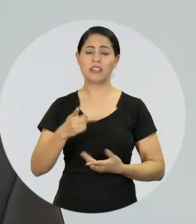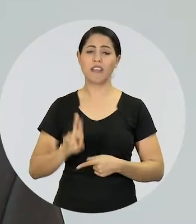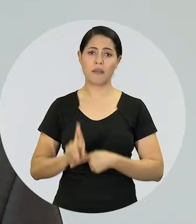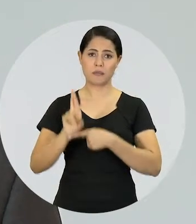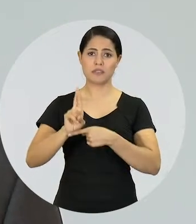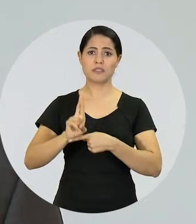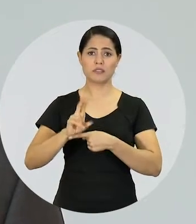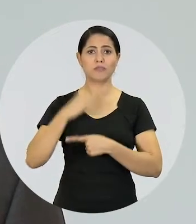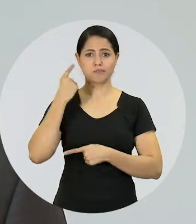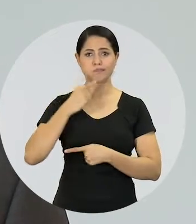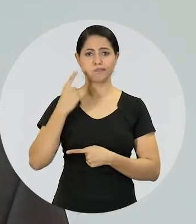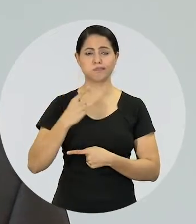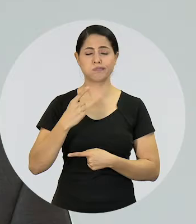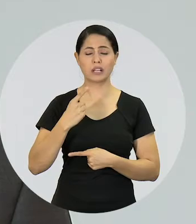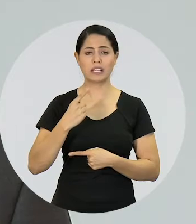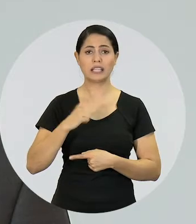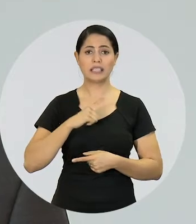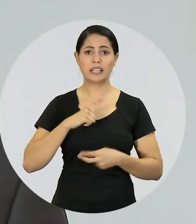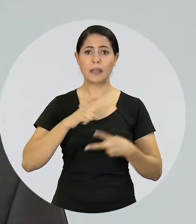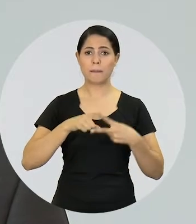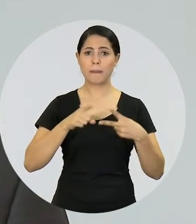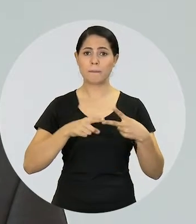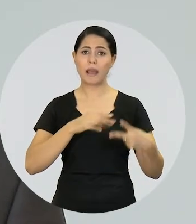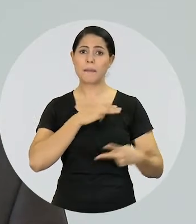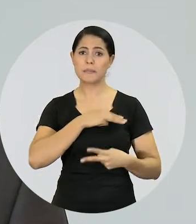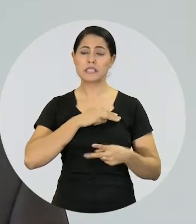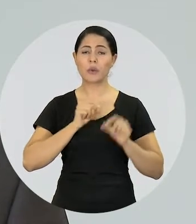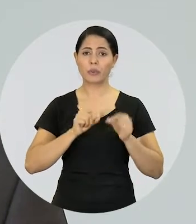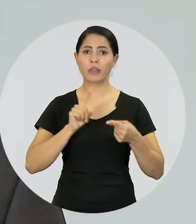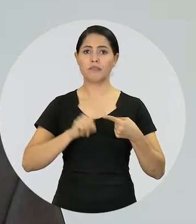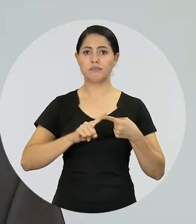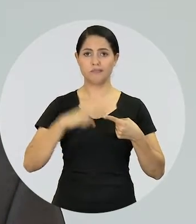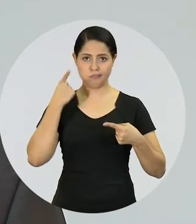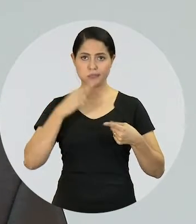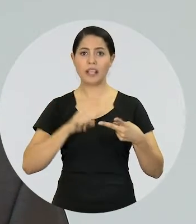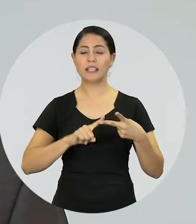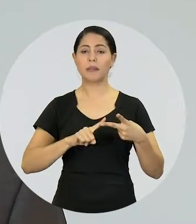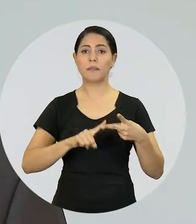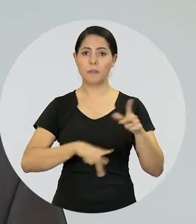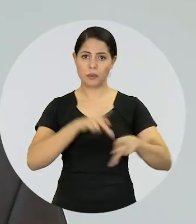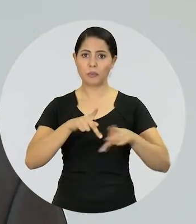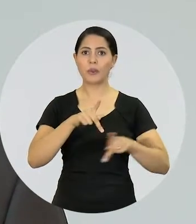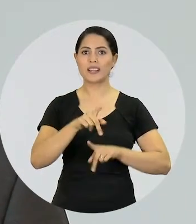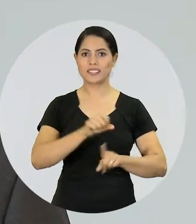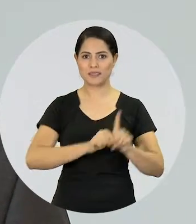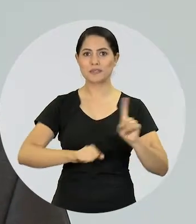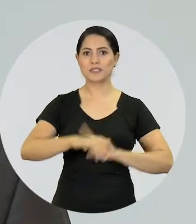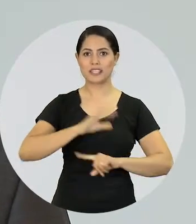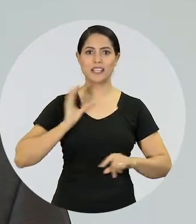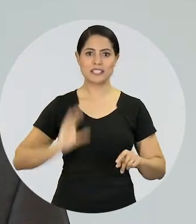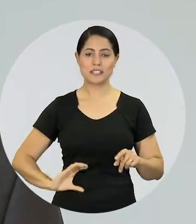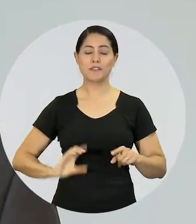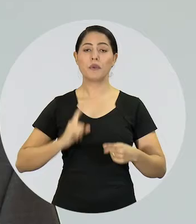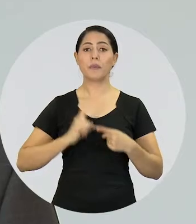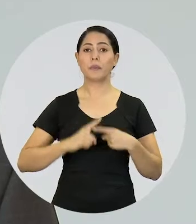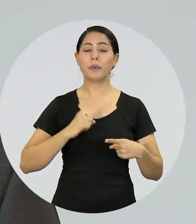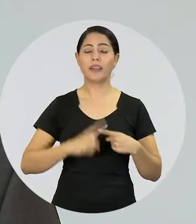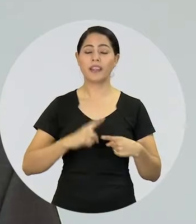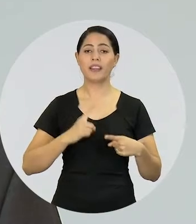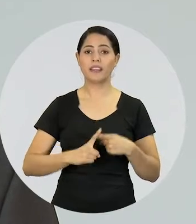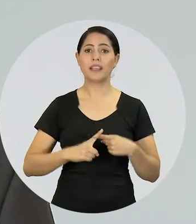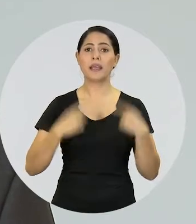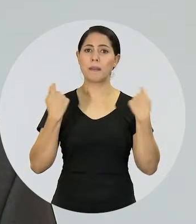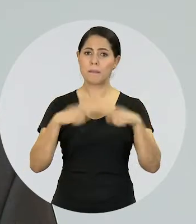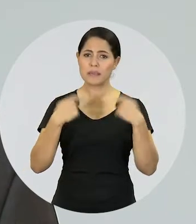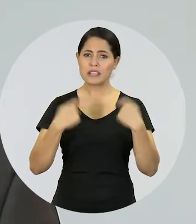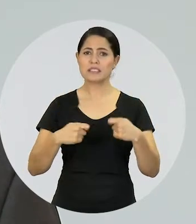a advocacia temos também uma dupla missão, por representar também a sociedade civil, tentar aproximar mais